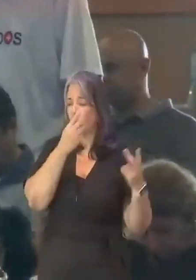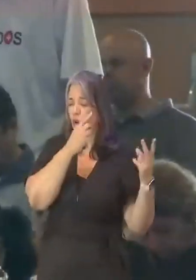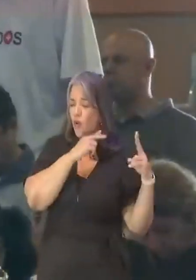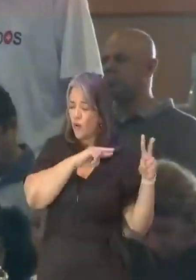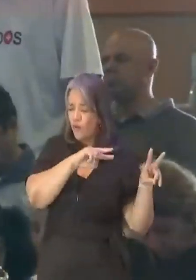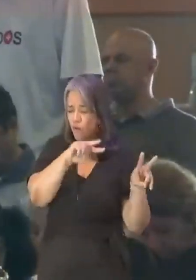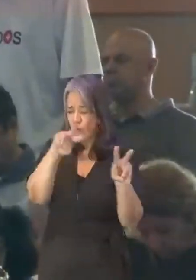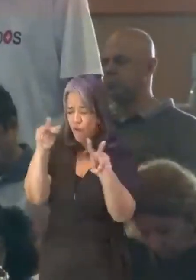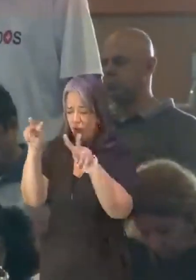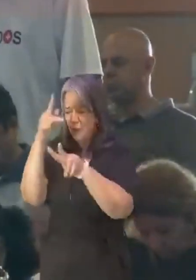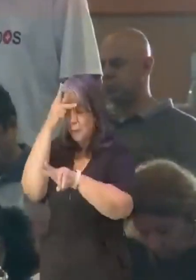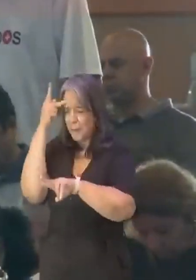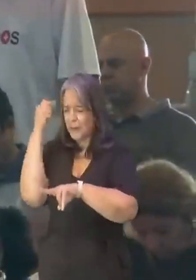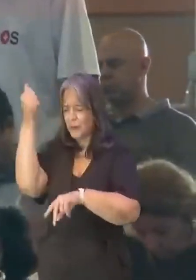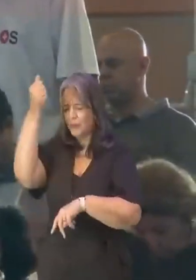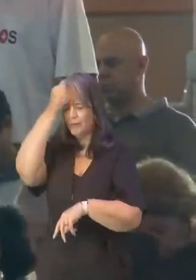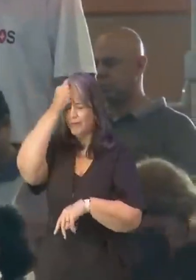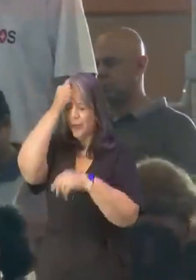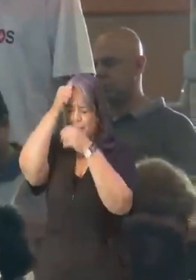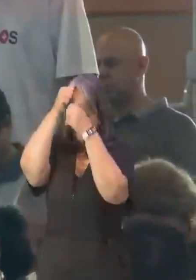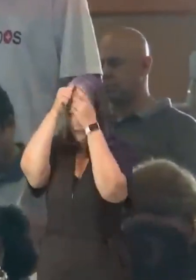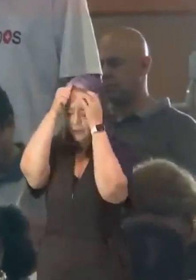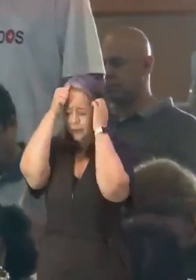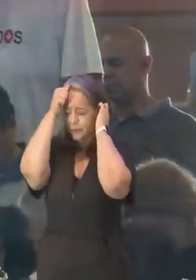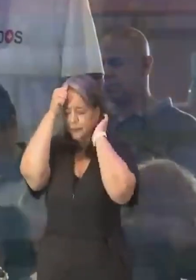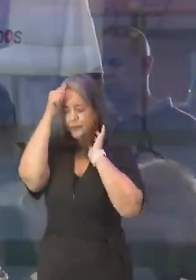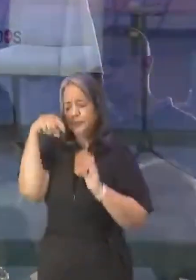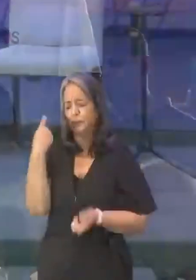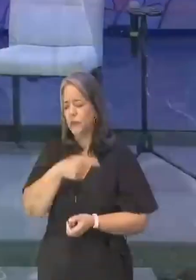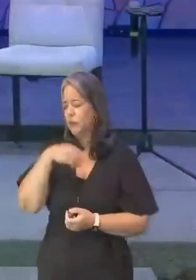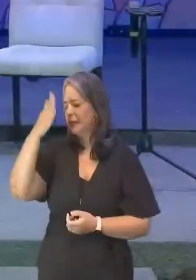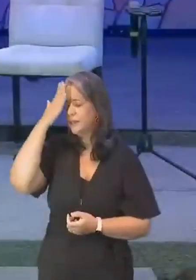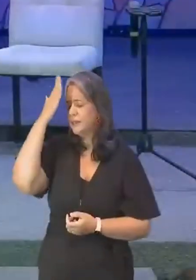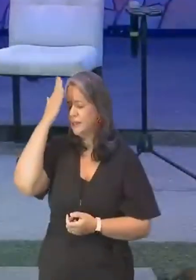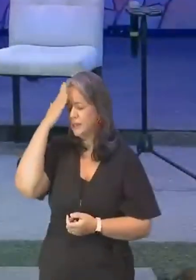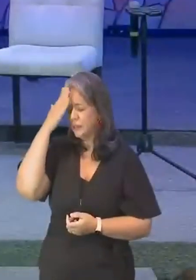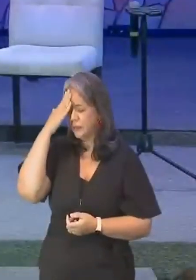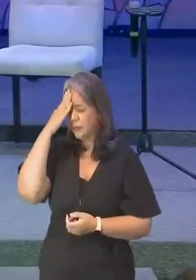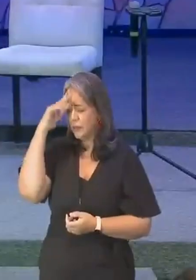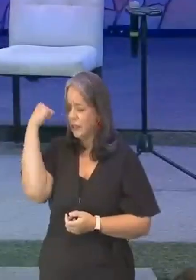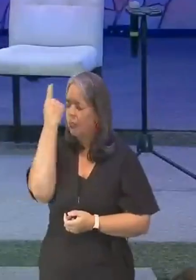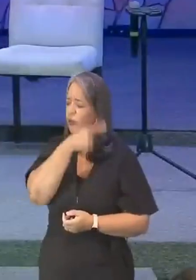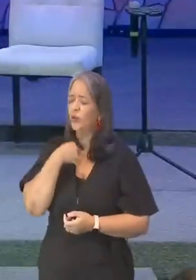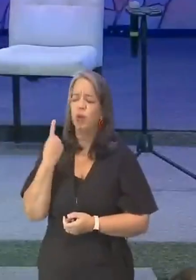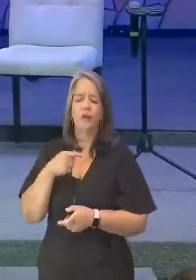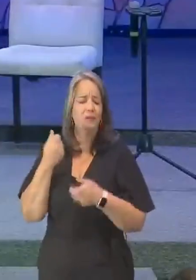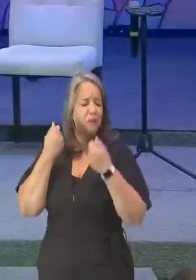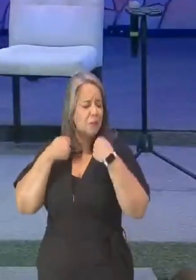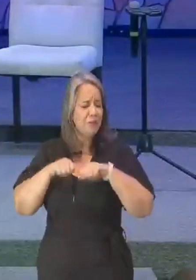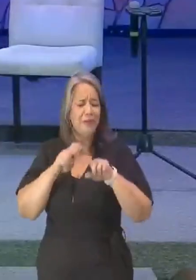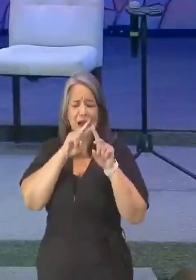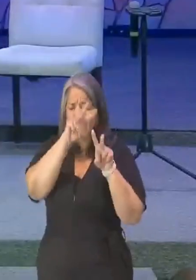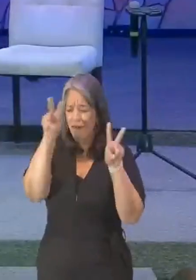presenciaram o arrependimento. Nós sabemos, Senhor Deus, que os nossos olhos não precisam presenciar nada.